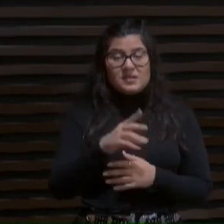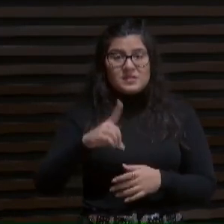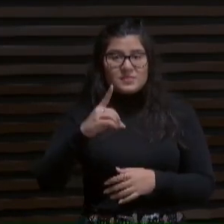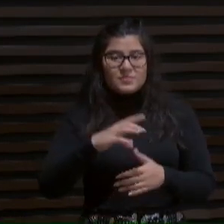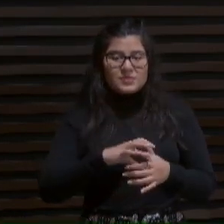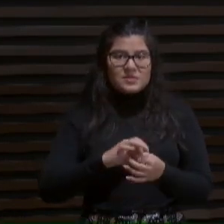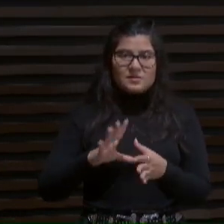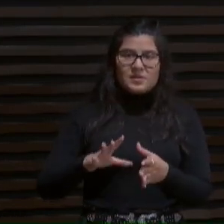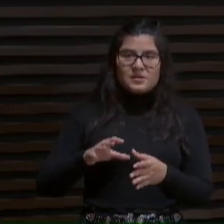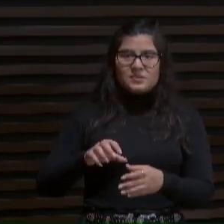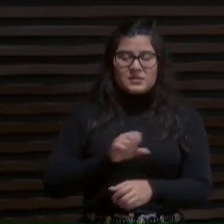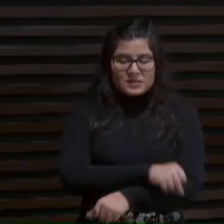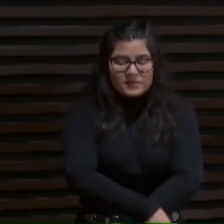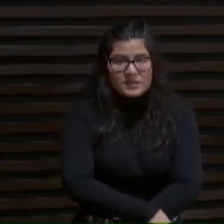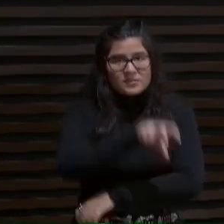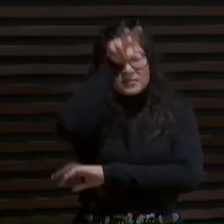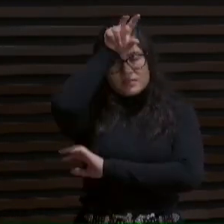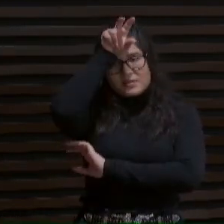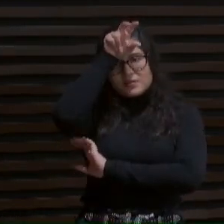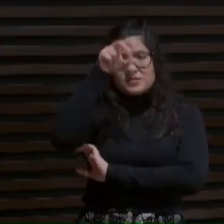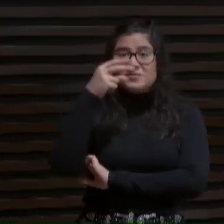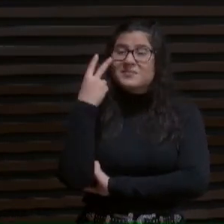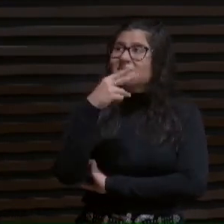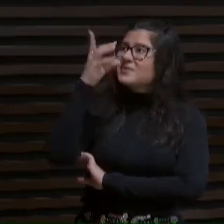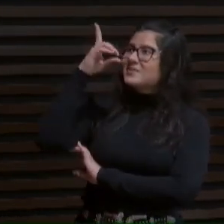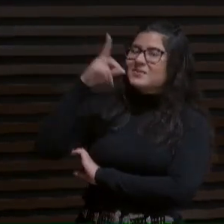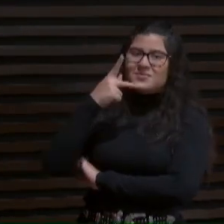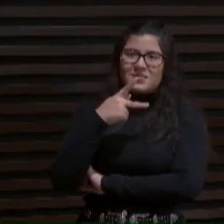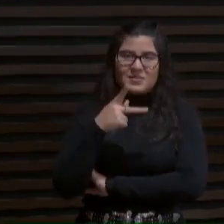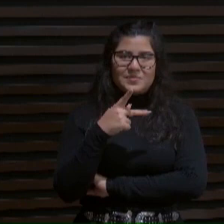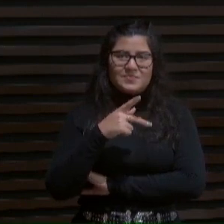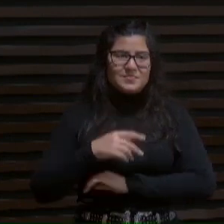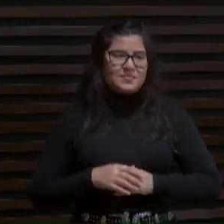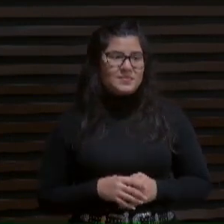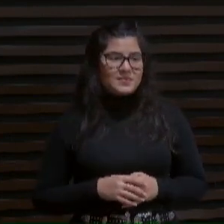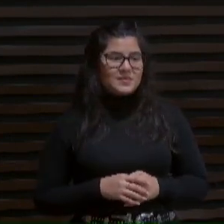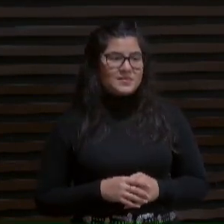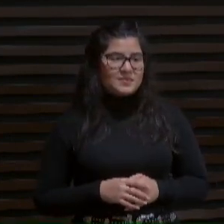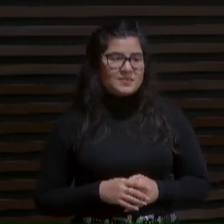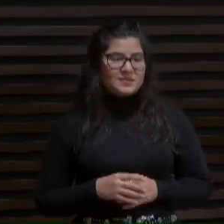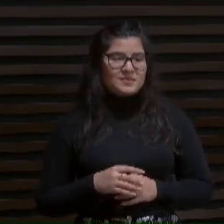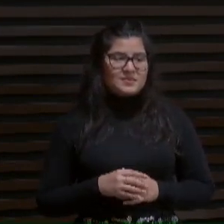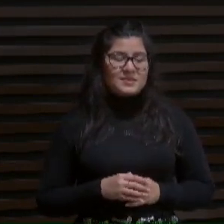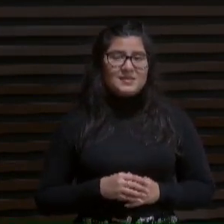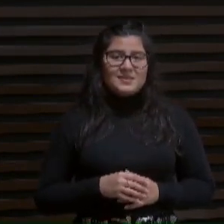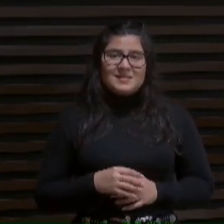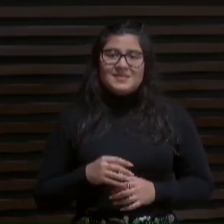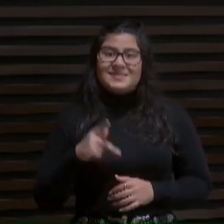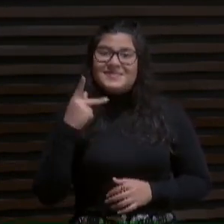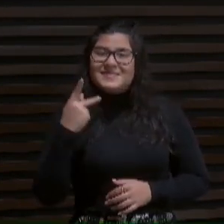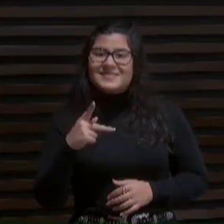no Egito. Veja o que Deus disse para ele lá em Deuteronômio 32, 49. Suba a